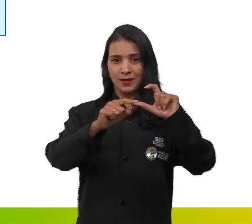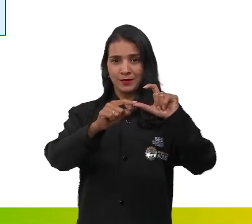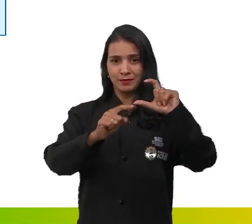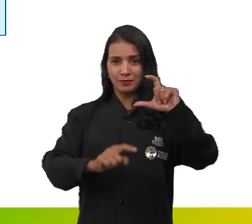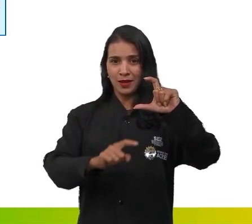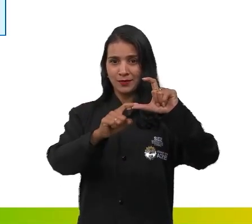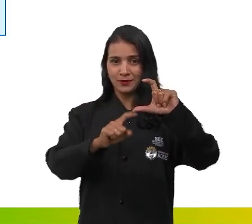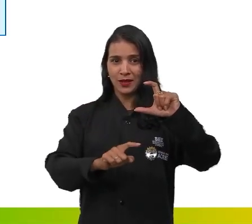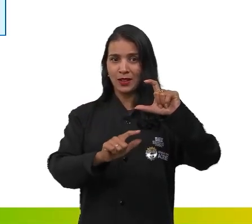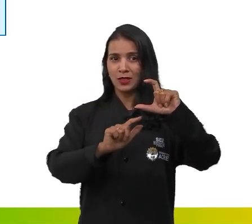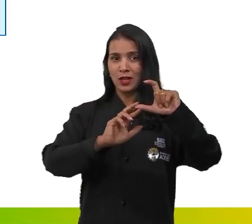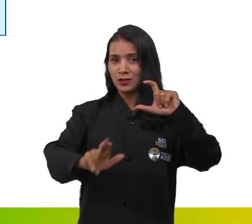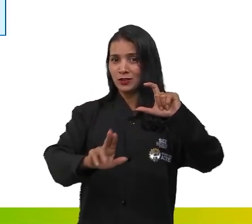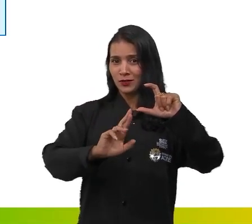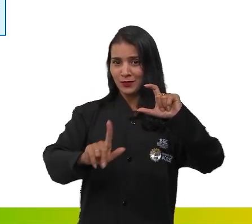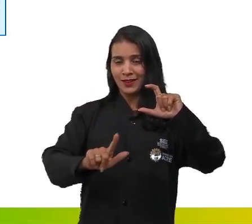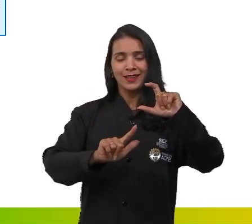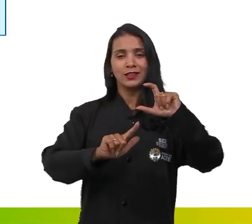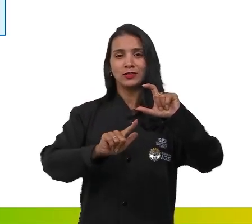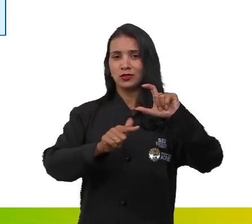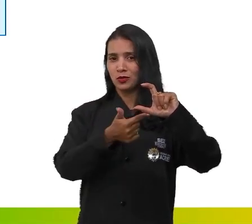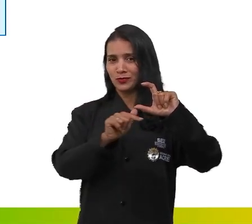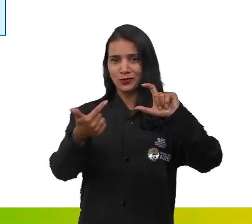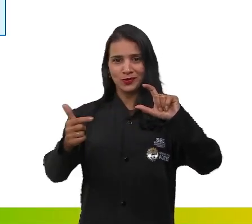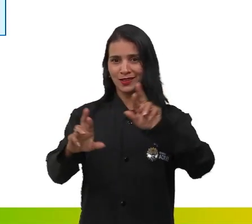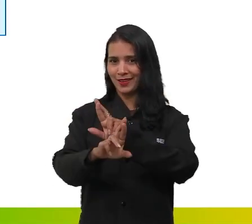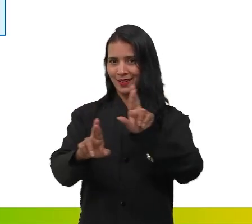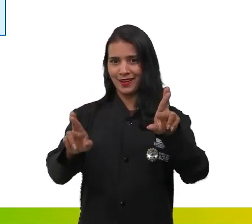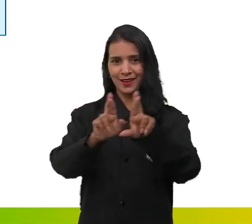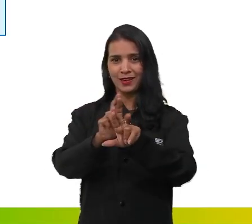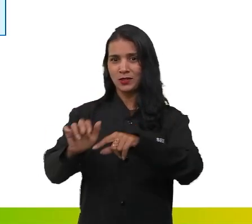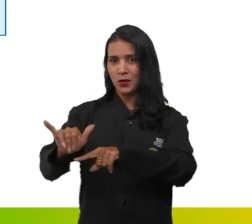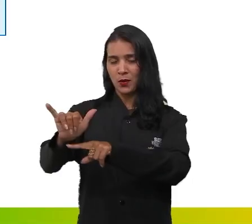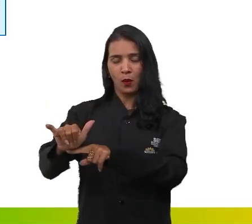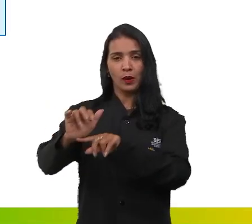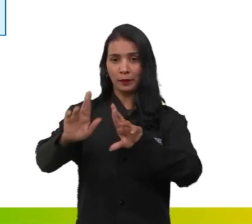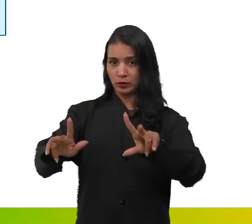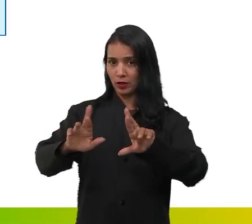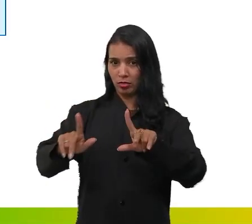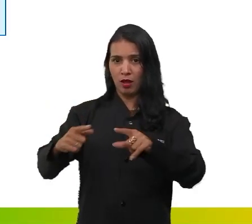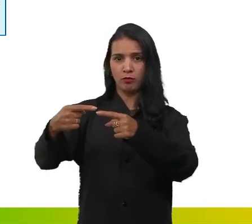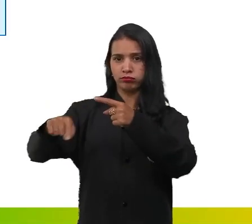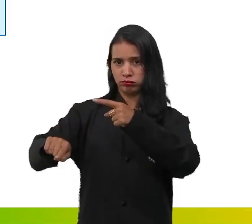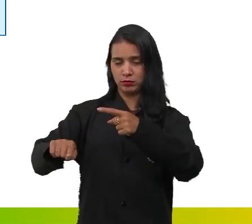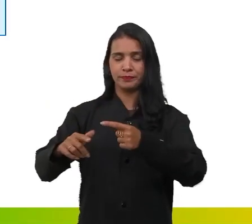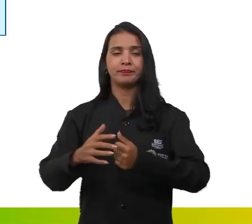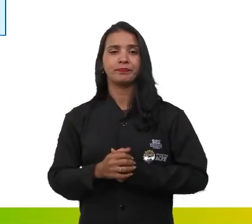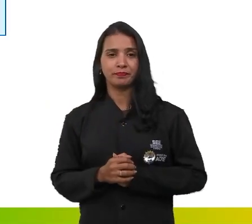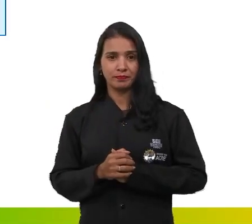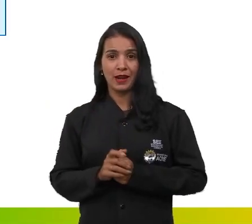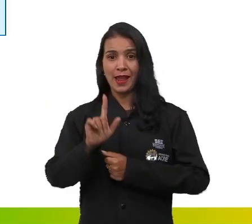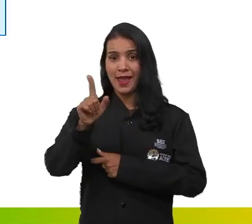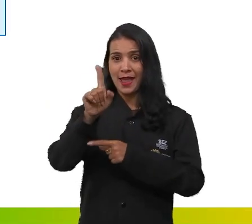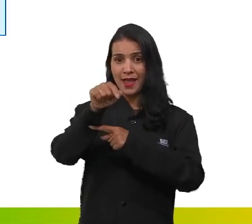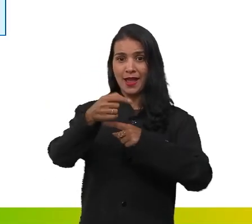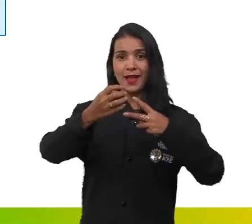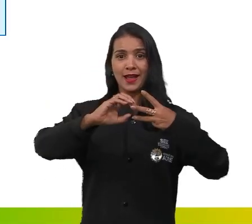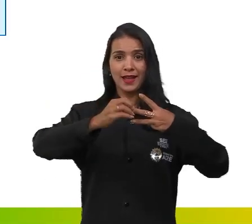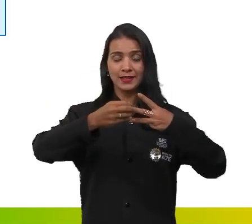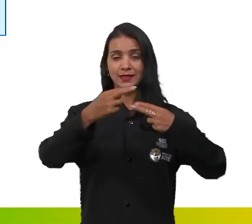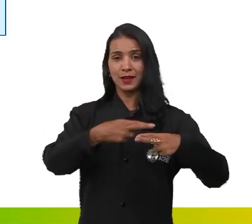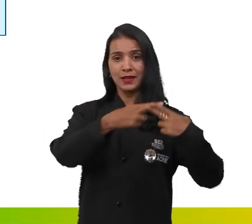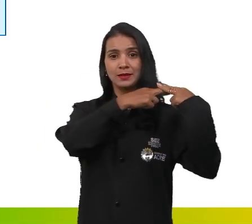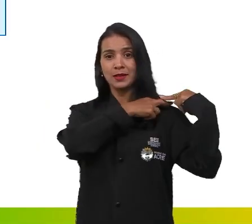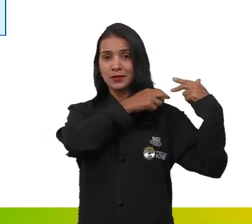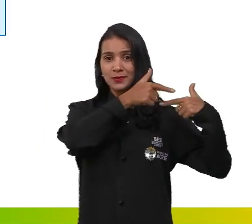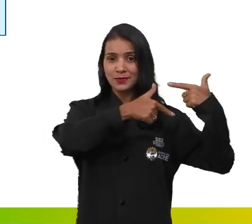têm correspondência no Y, ou seja, ele não tem nada a ver com Y. São os genes responsáveis pela chamada